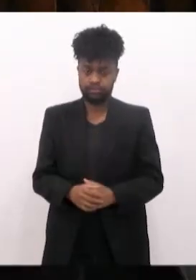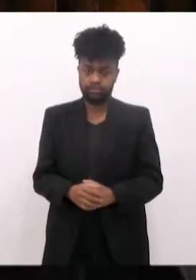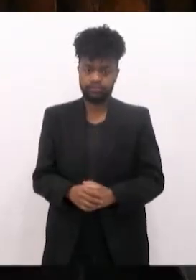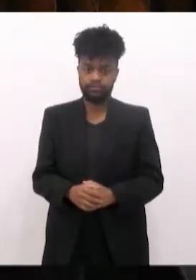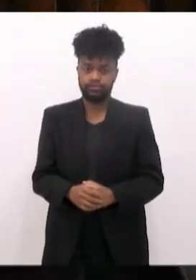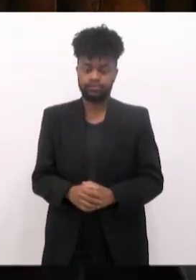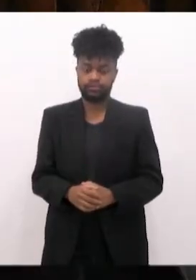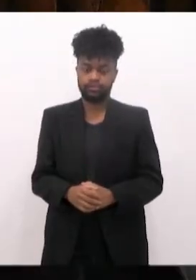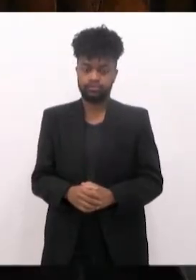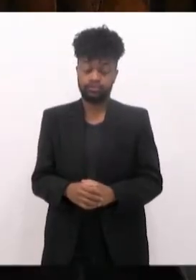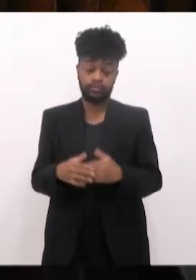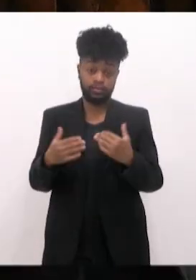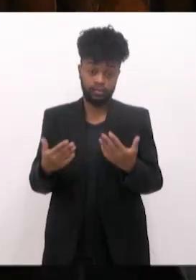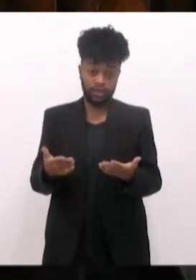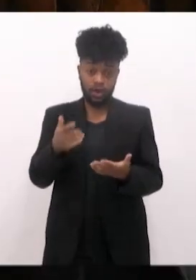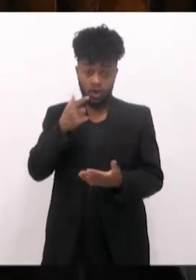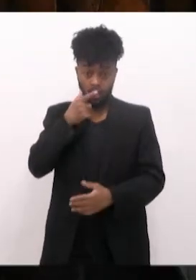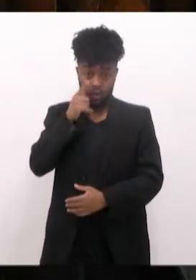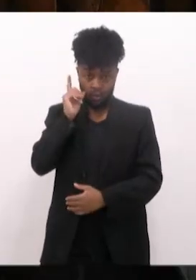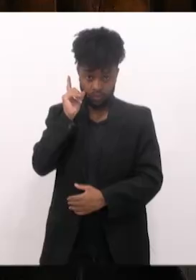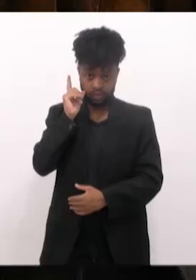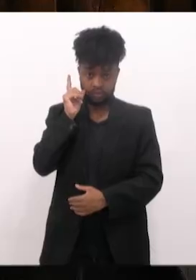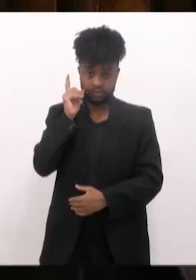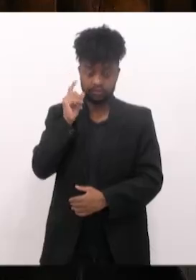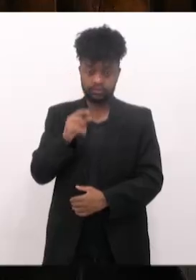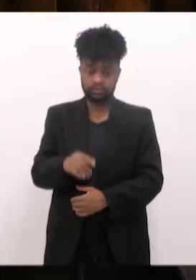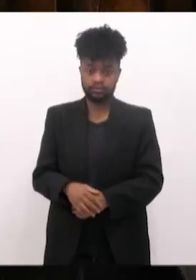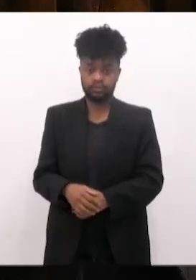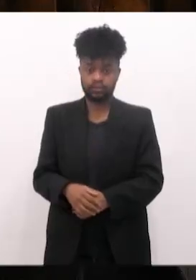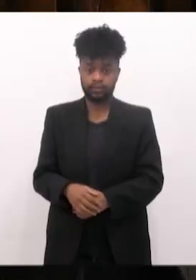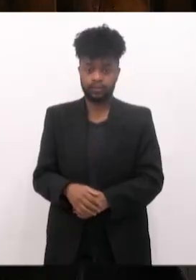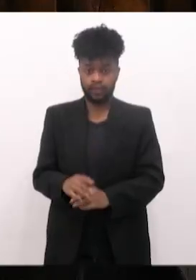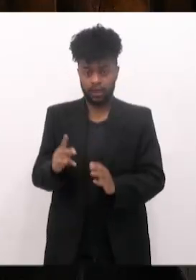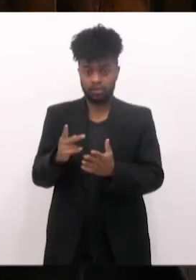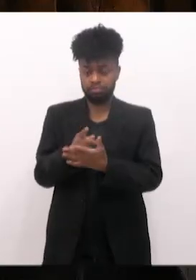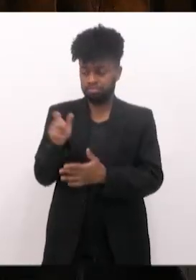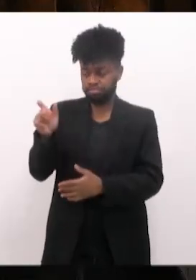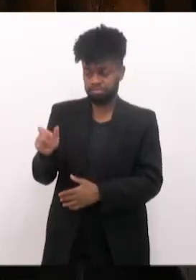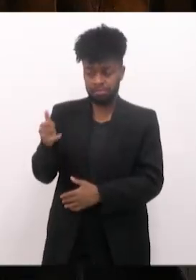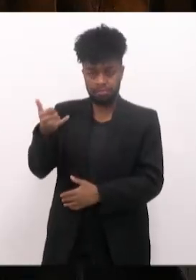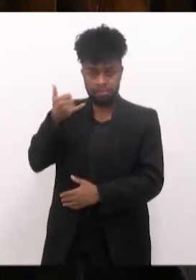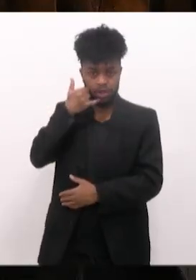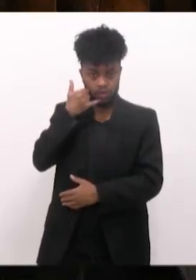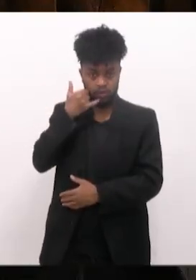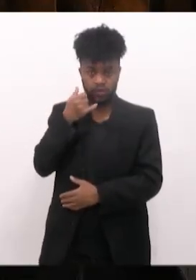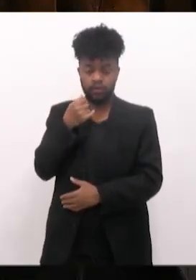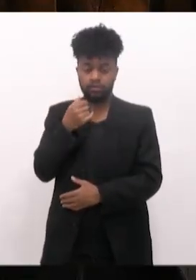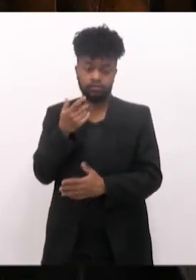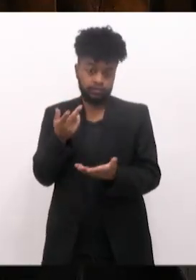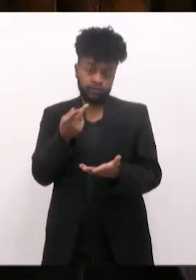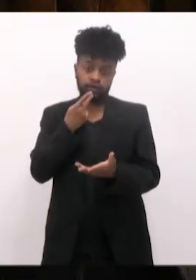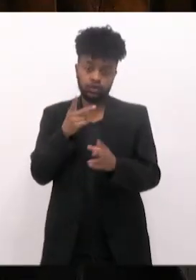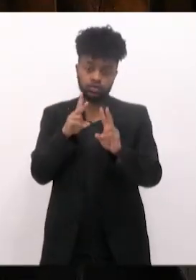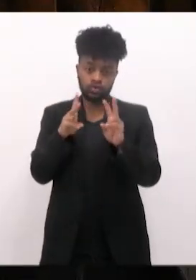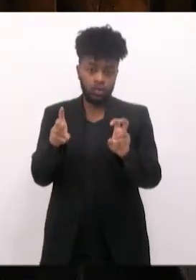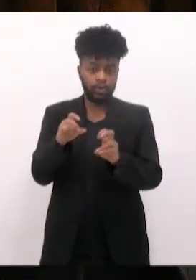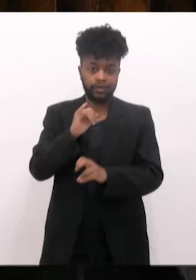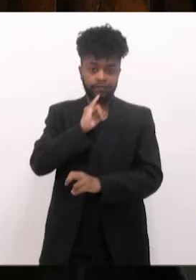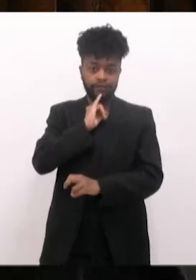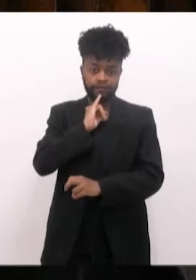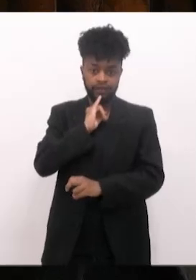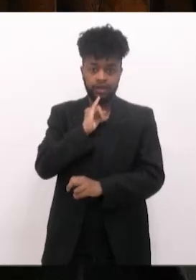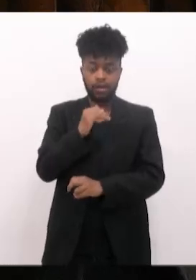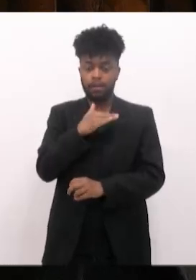aí, ontem, recebi uma ligação falando sobre, infelizmente, a morte de